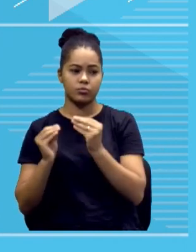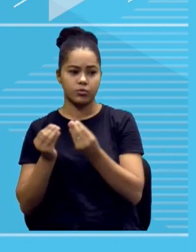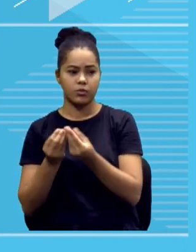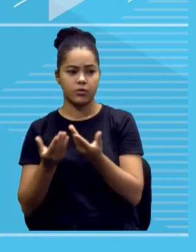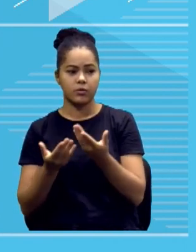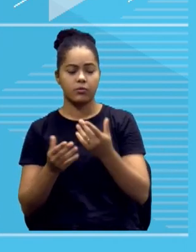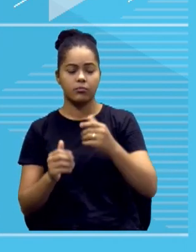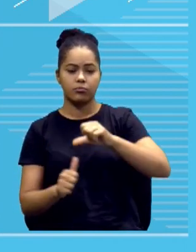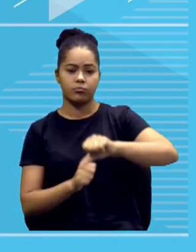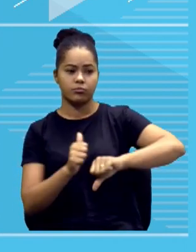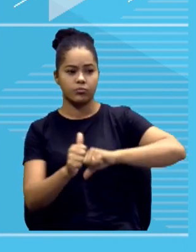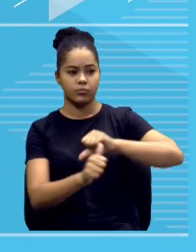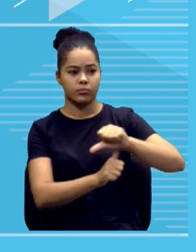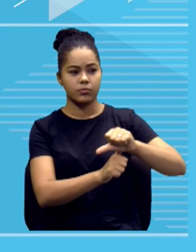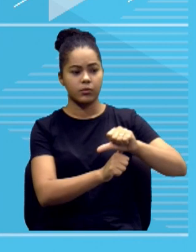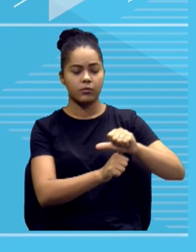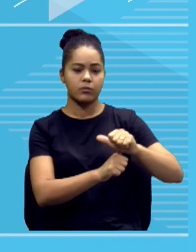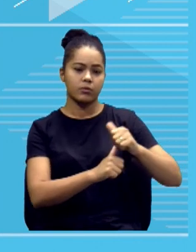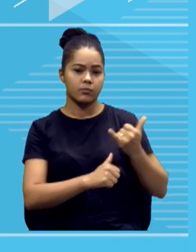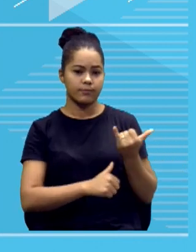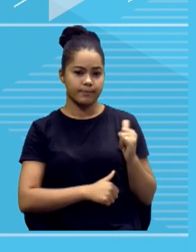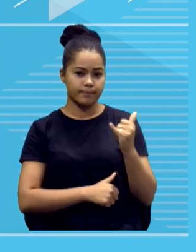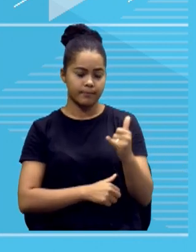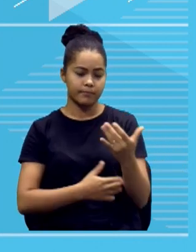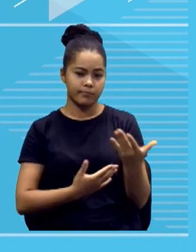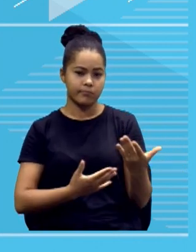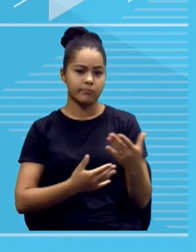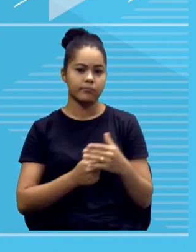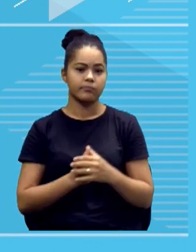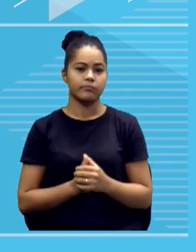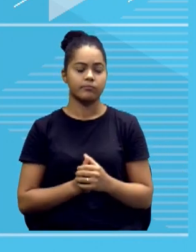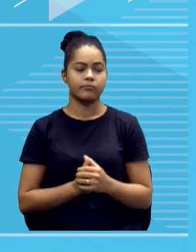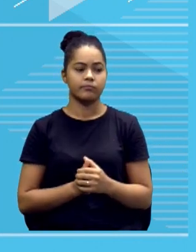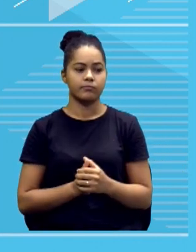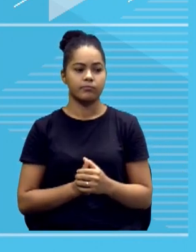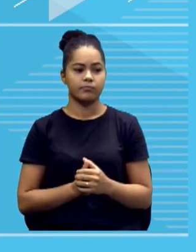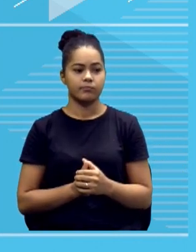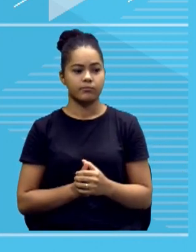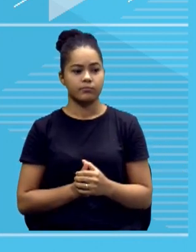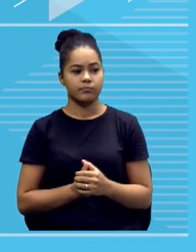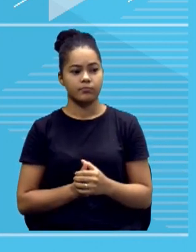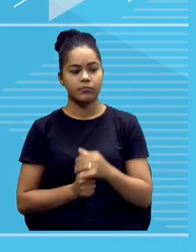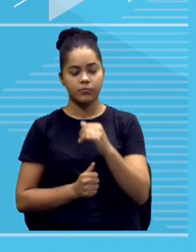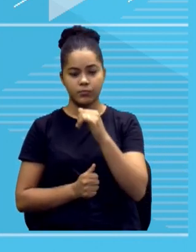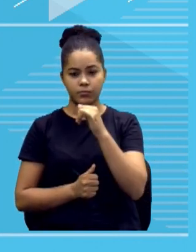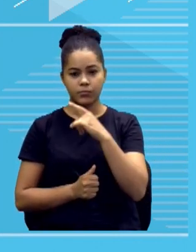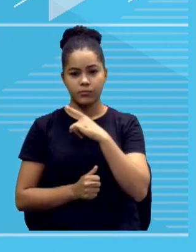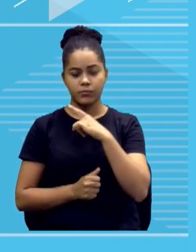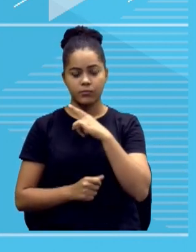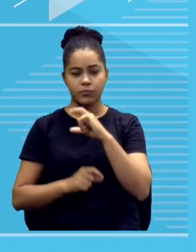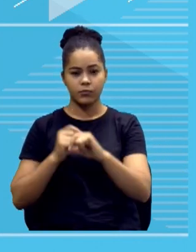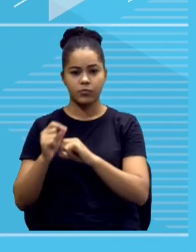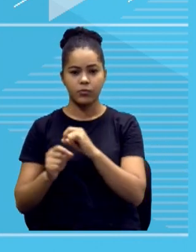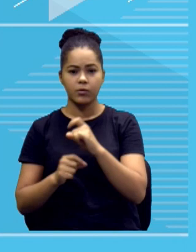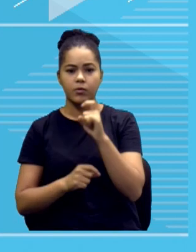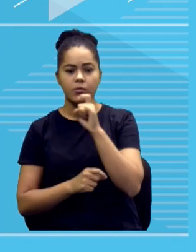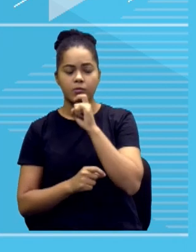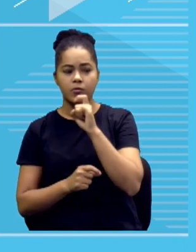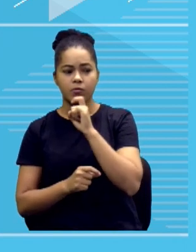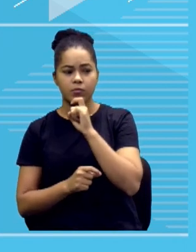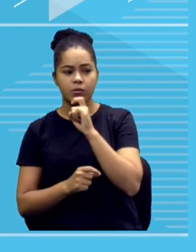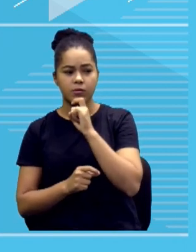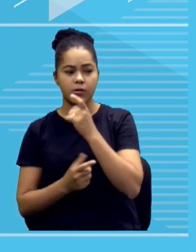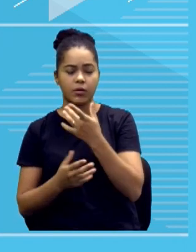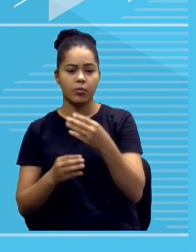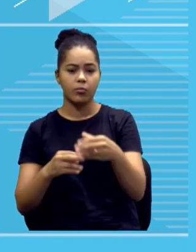aí você já tem uma ideia de como é que ela funciona, né? A função do grafite dentro dessa usina, resfriamento, por que geralmente ela é